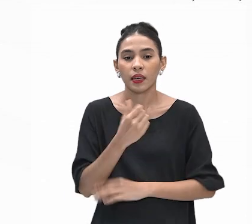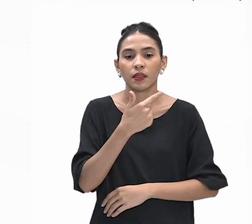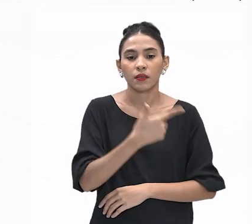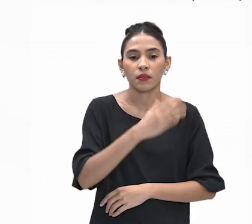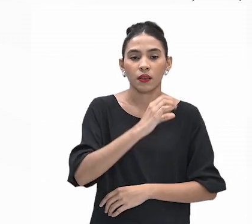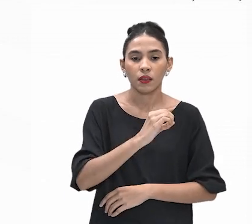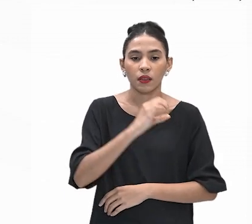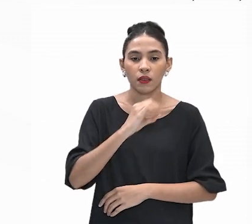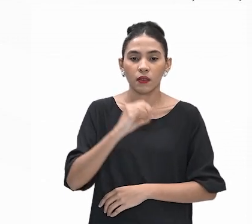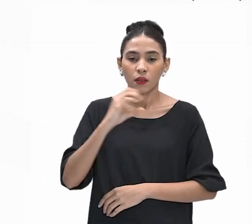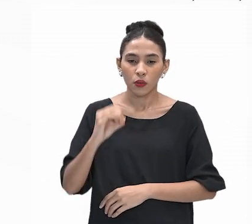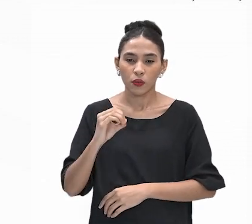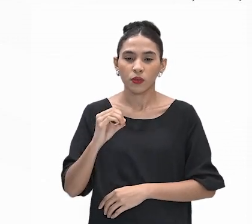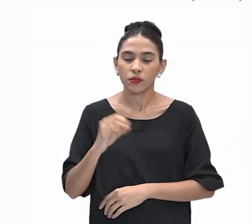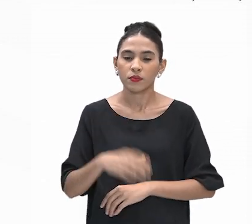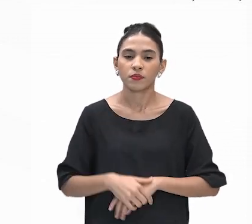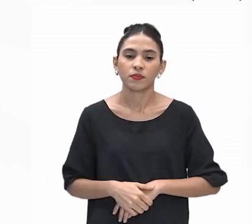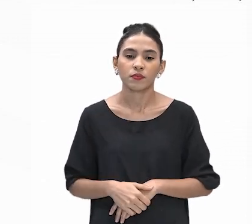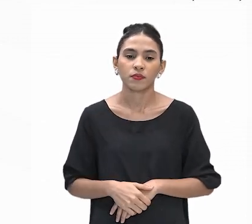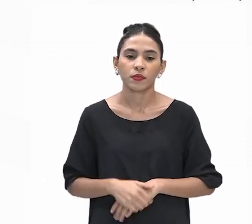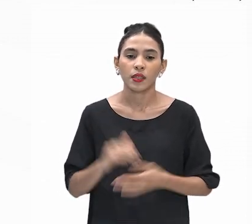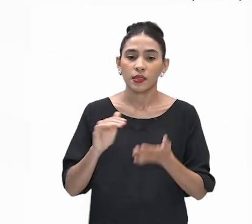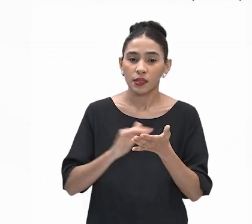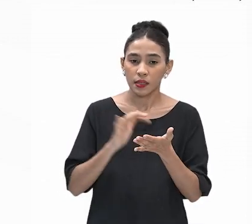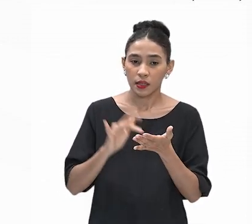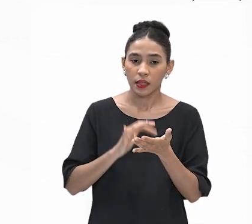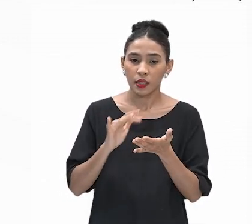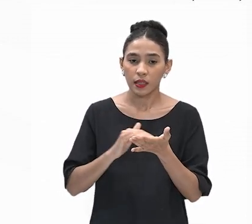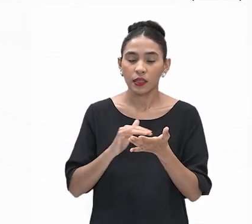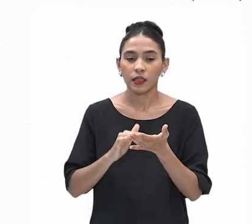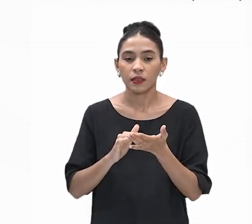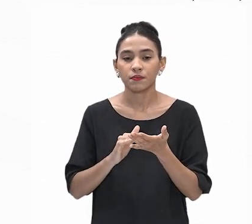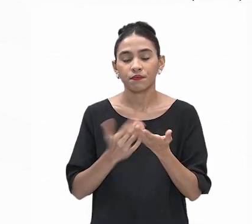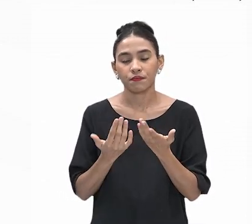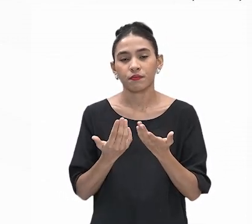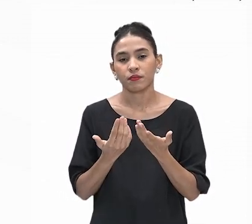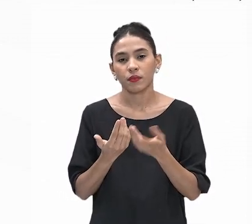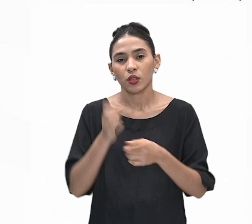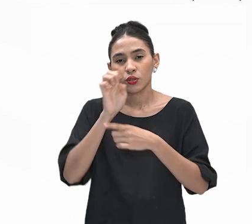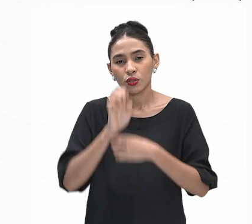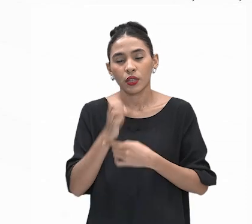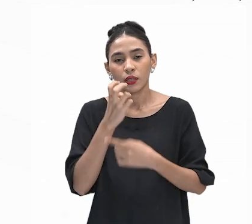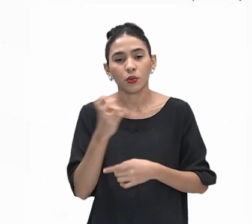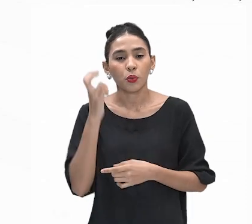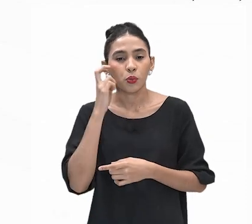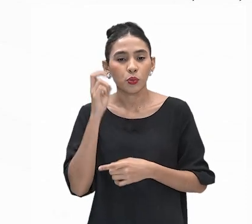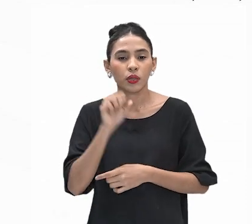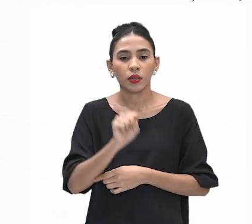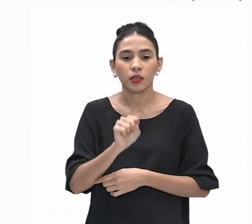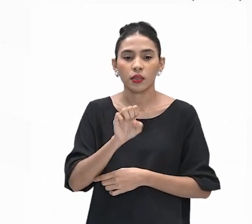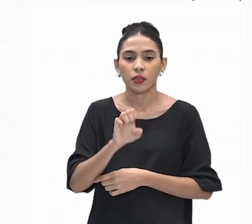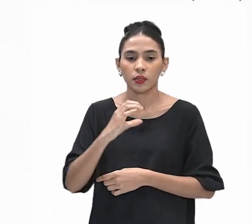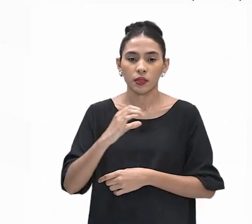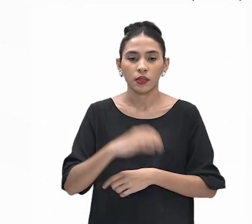olha, bem recente, não é verdade? Pela Secretaria de Estado de Cultura, o SEC, com a missão de